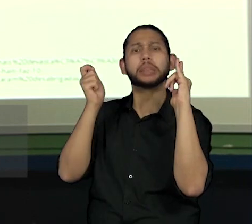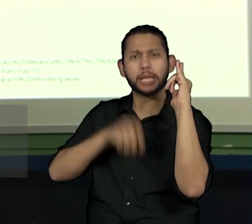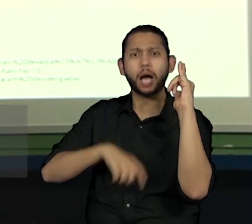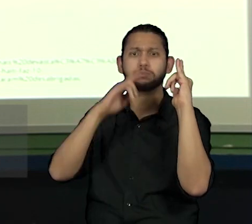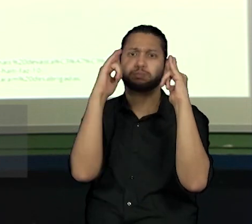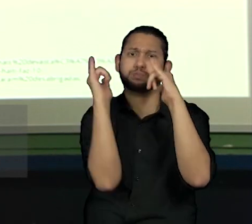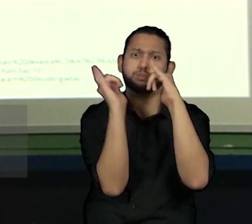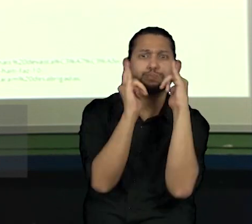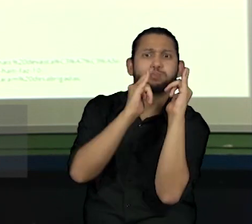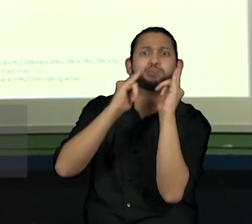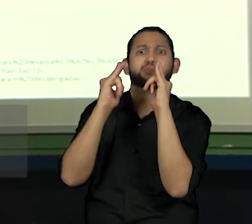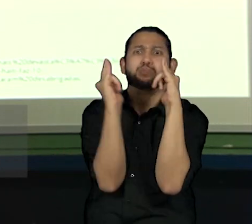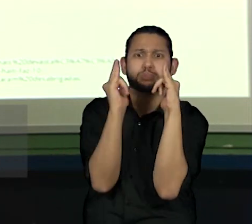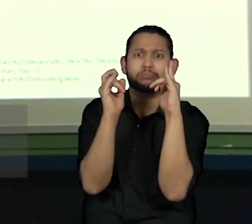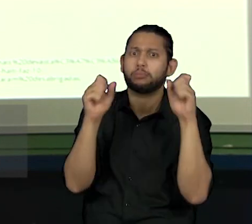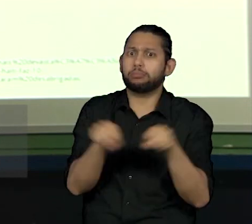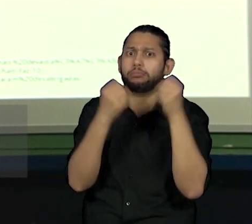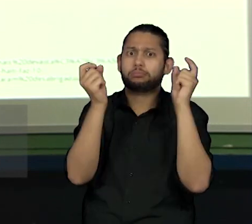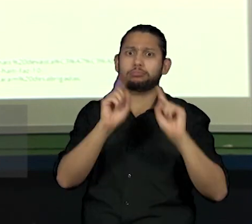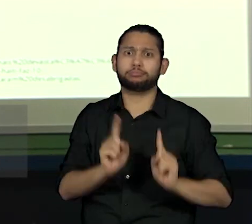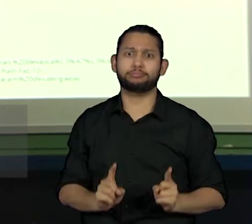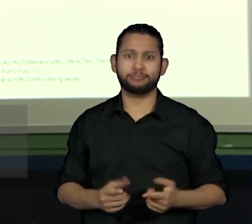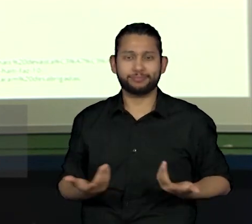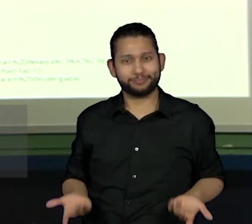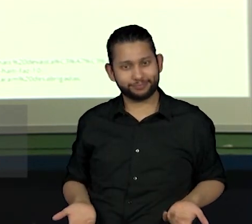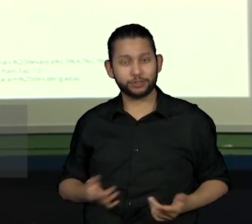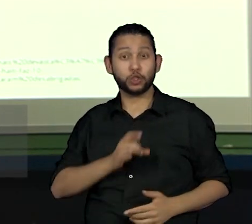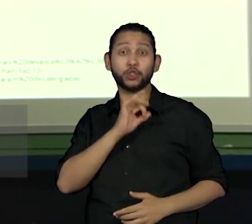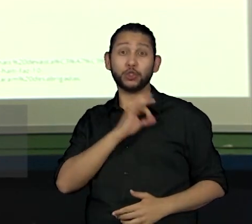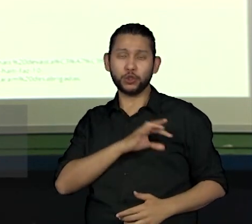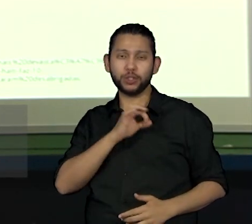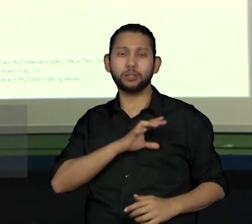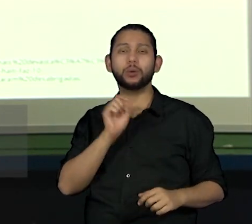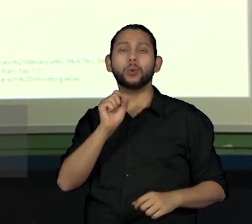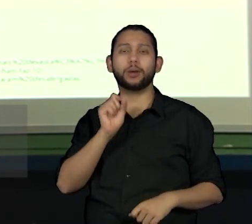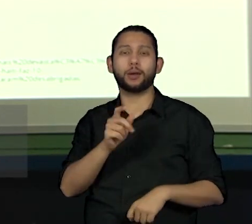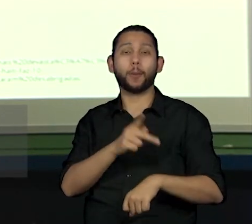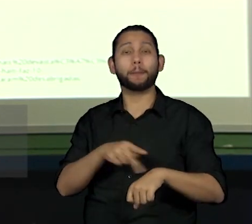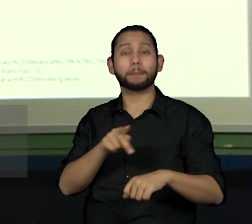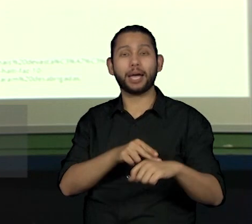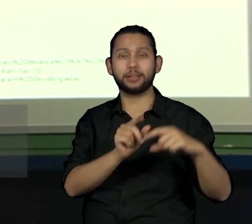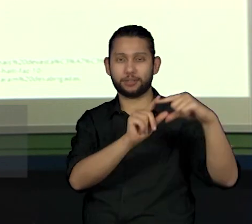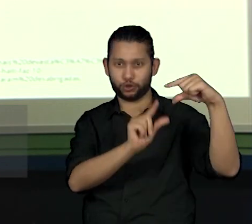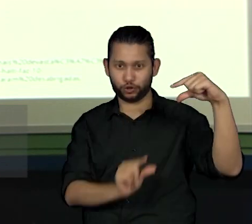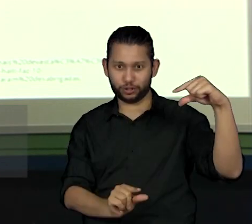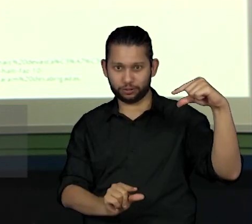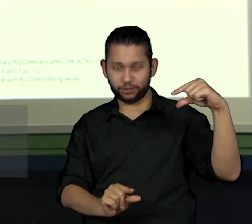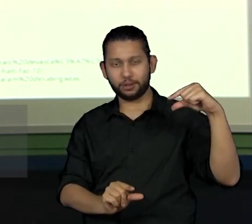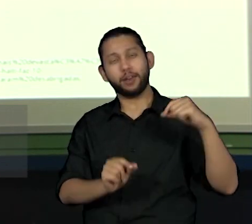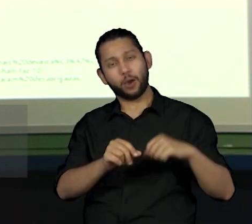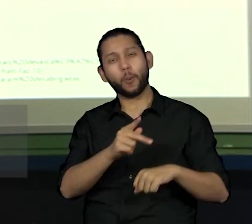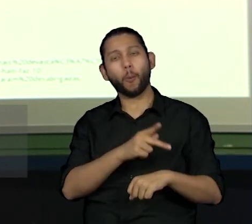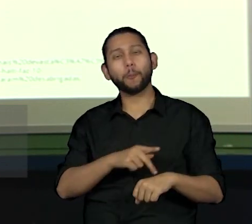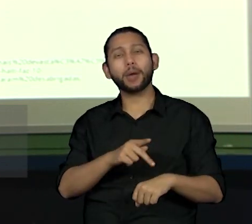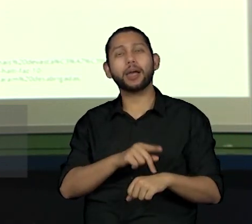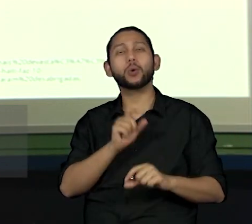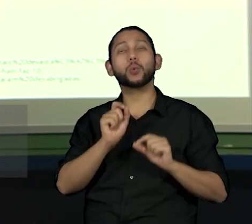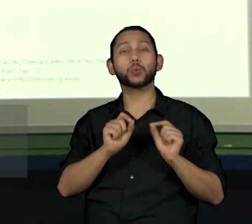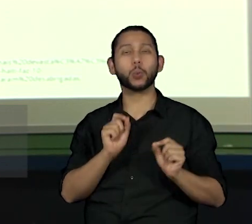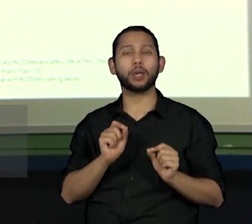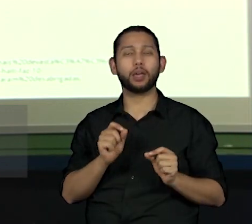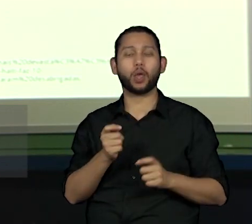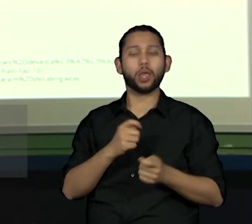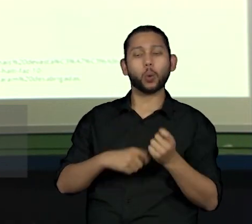impacto de um terremoto. E o Chile é um país razoavelmente, do ponto de